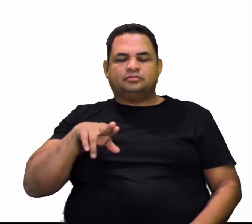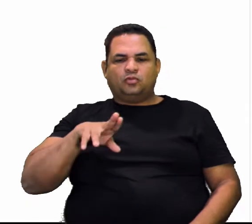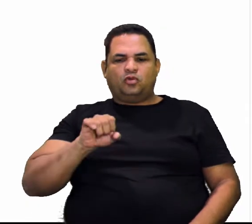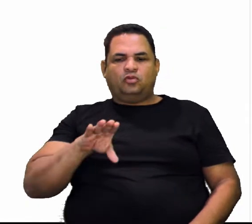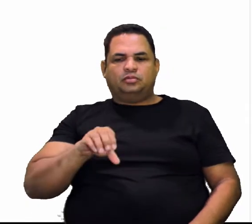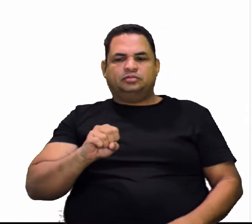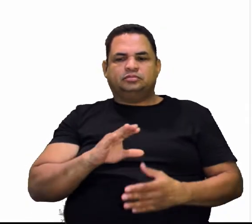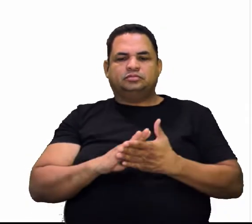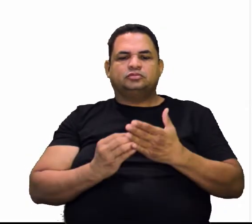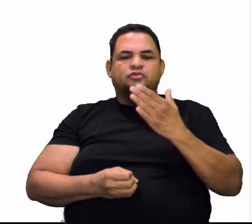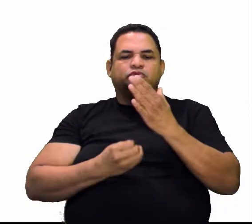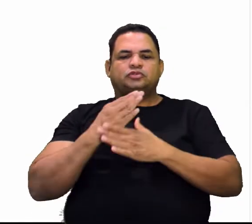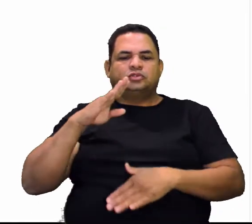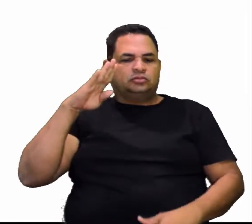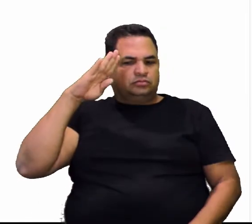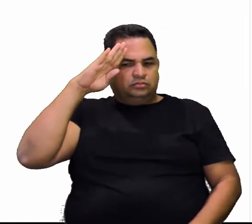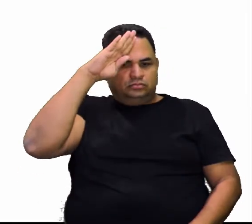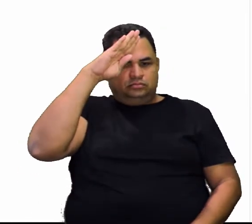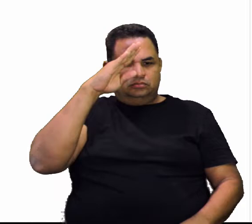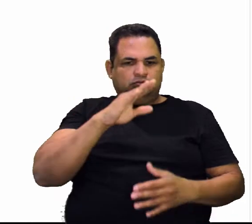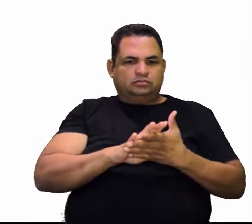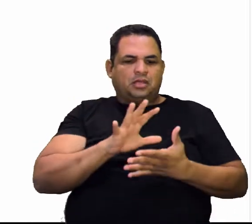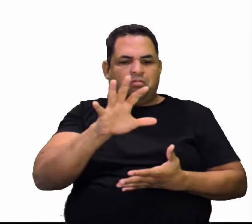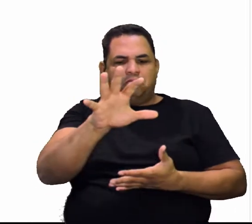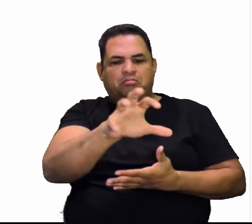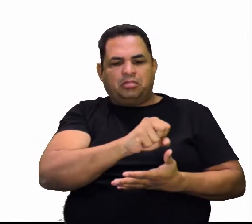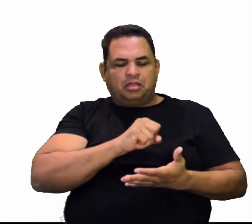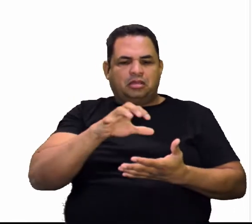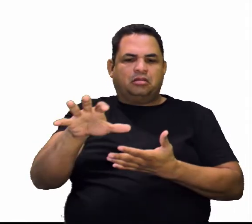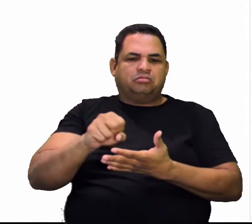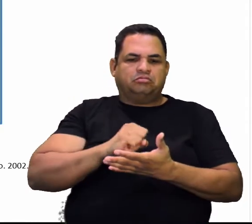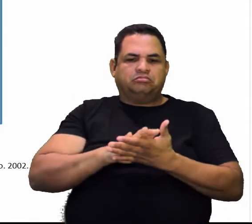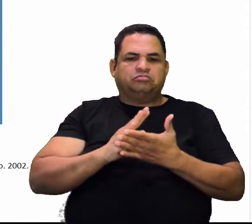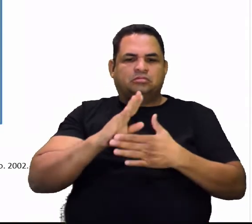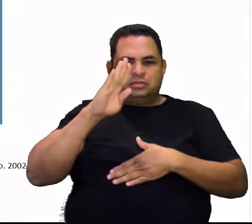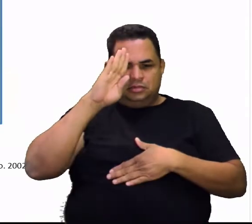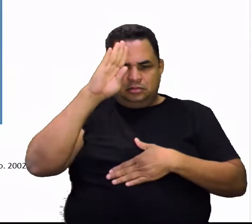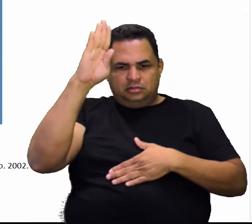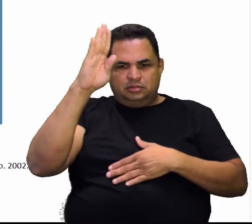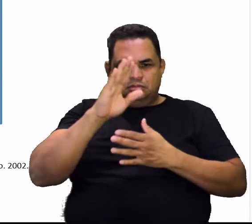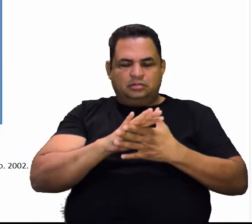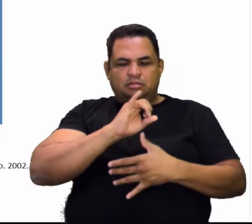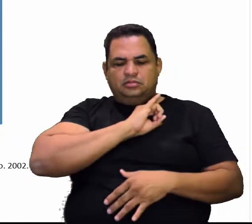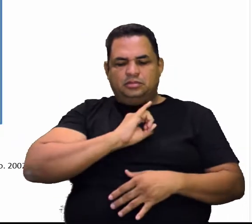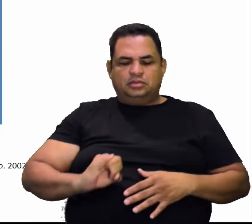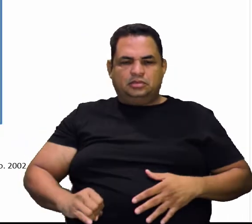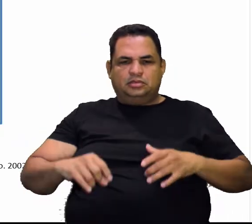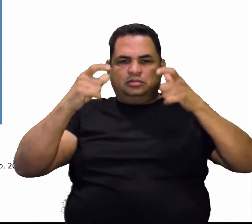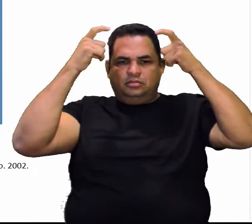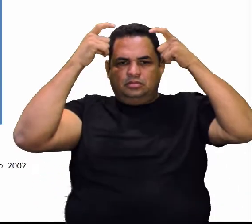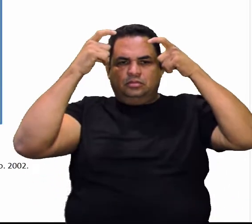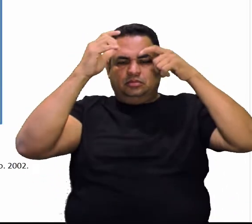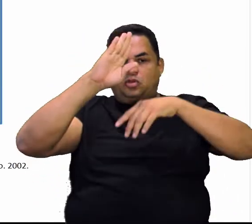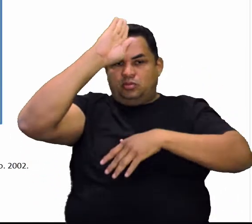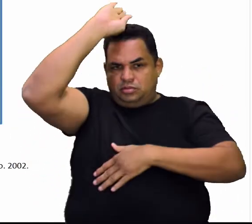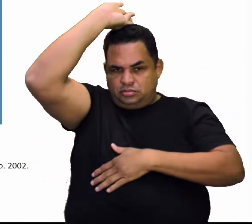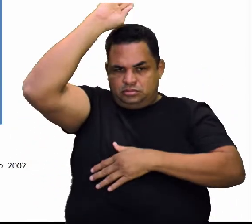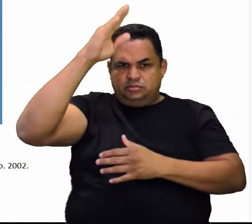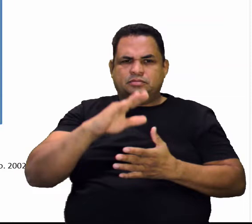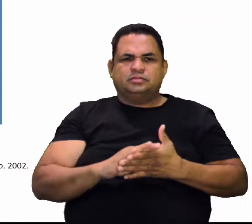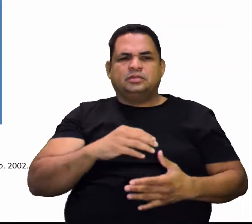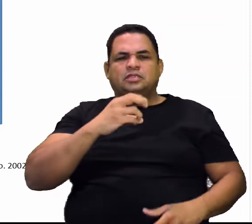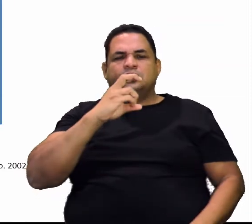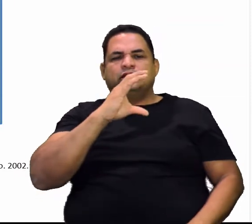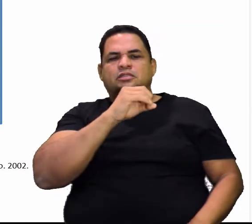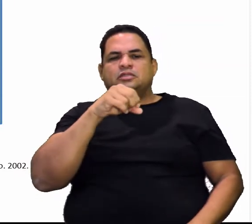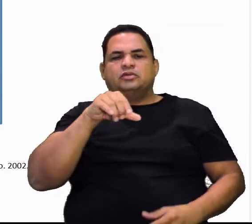surgiam os soldados aqui e capturavam esse escravo. O escravo era fundamental no Império Romano. Em 509 a.C.,